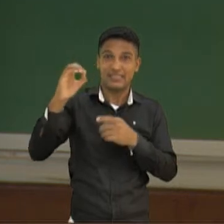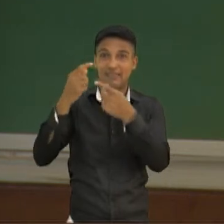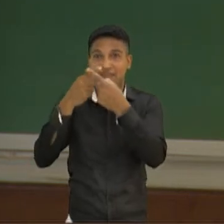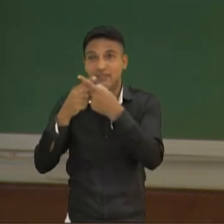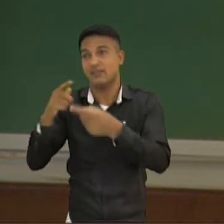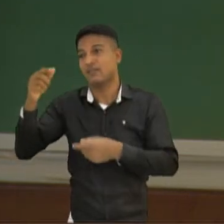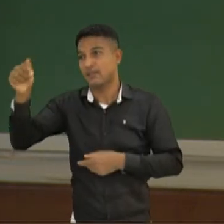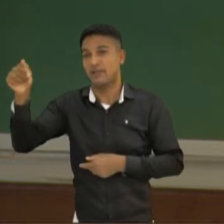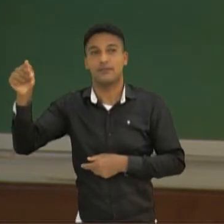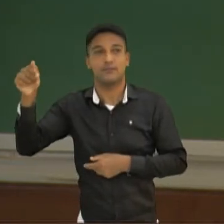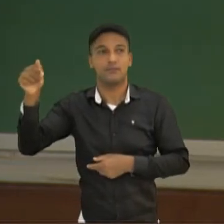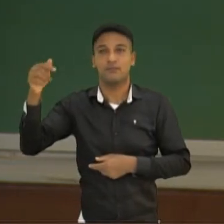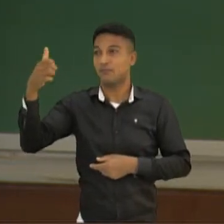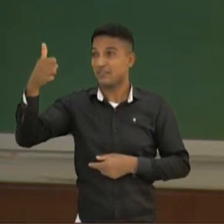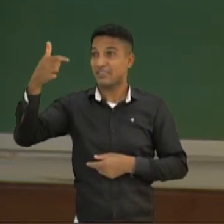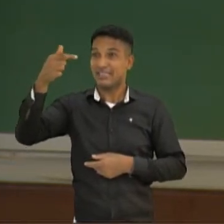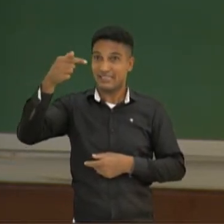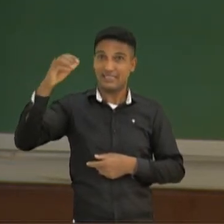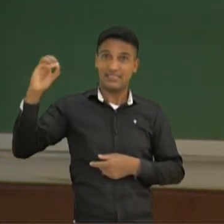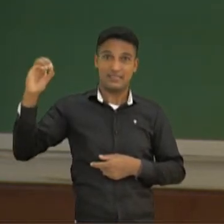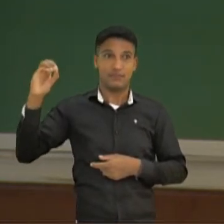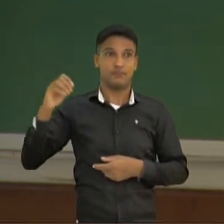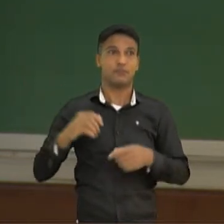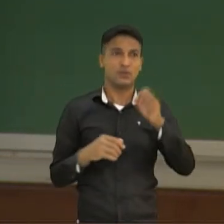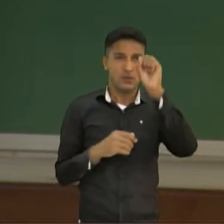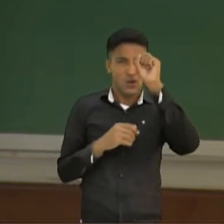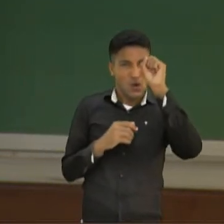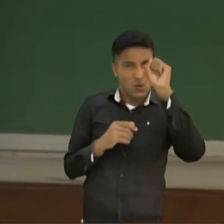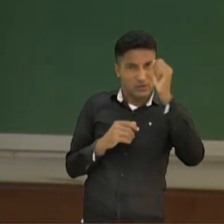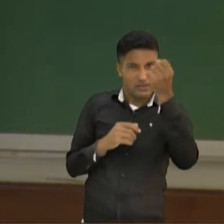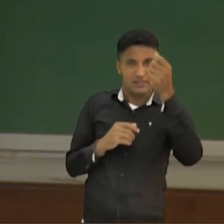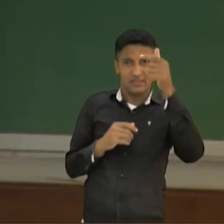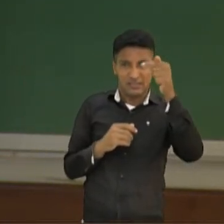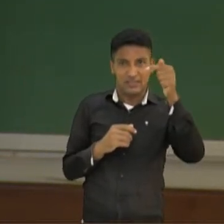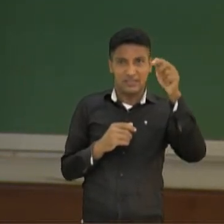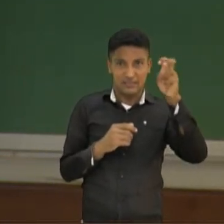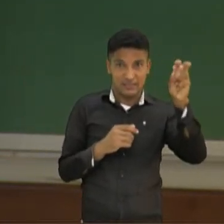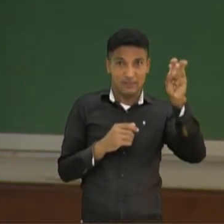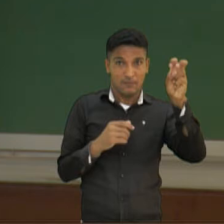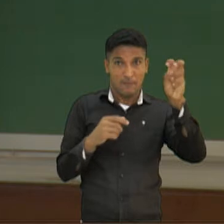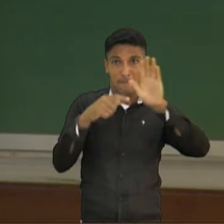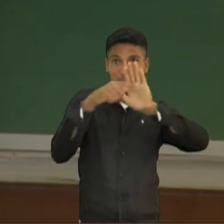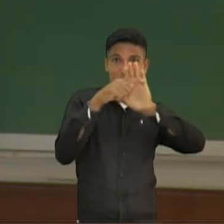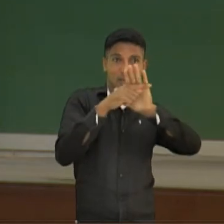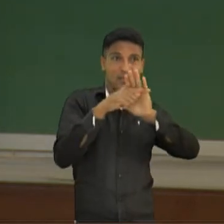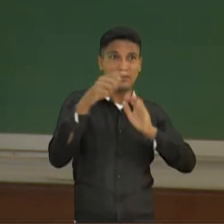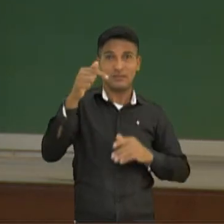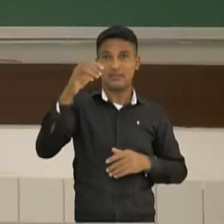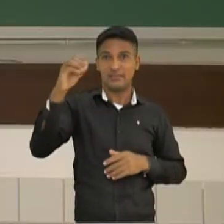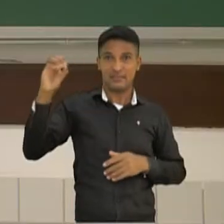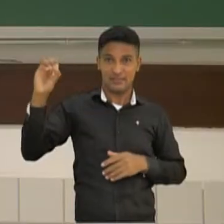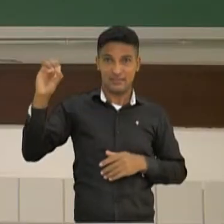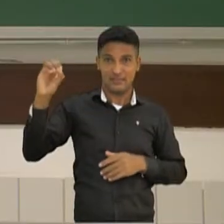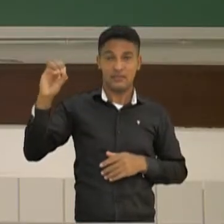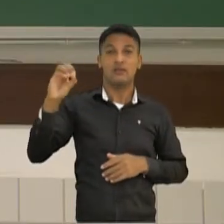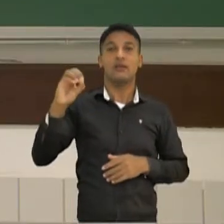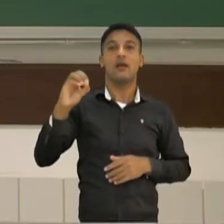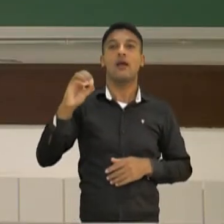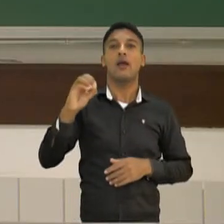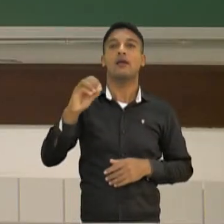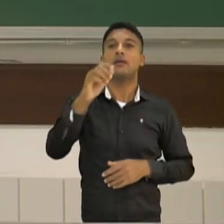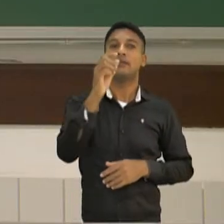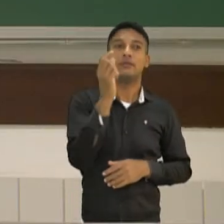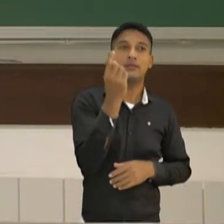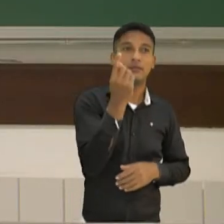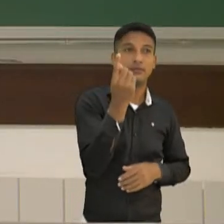700. 885 menos 700 vai dar 185, ok? Muito bem. Vou